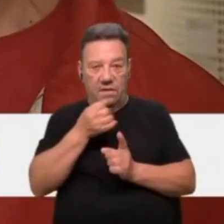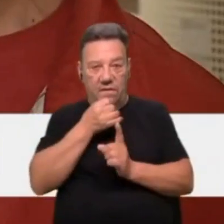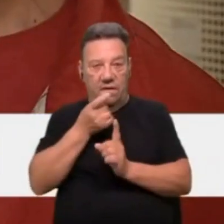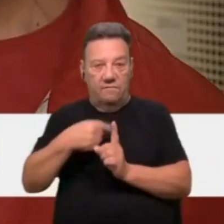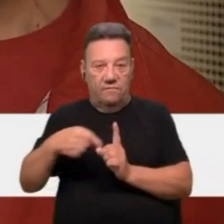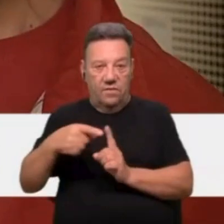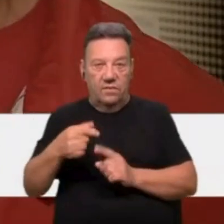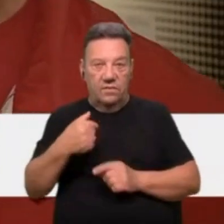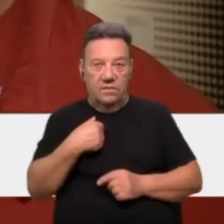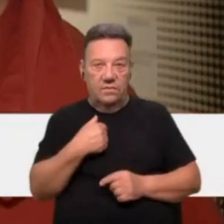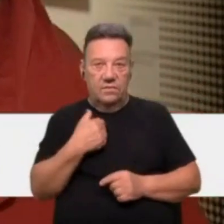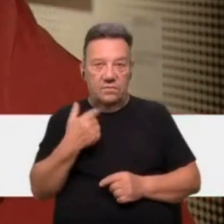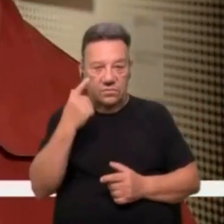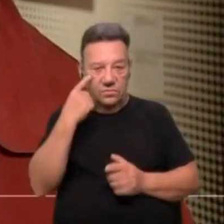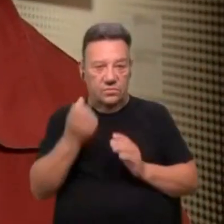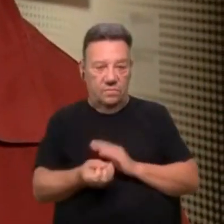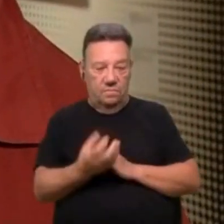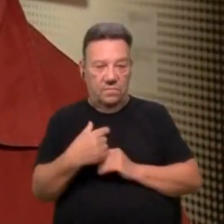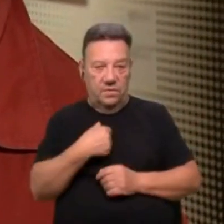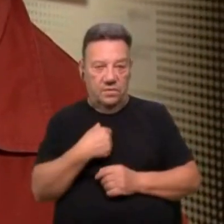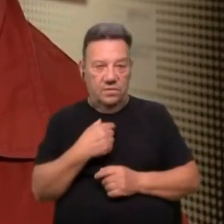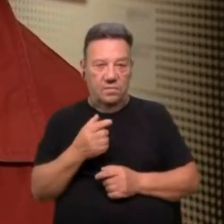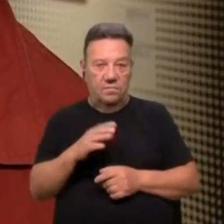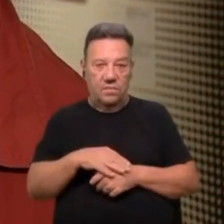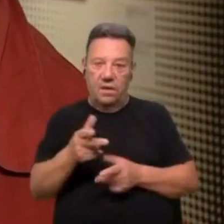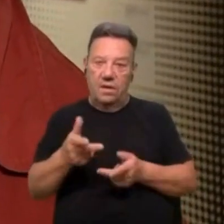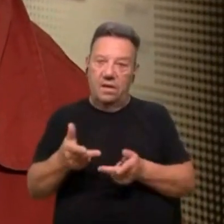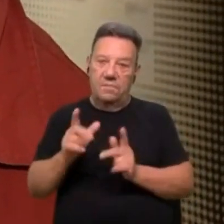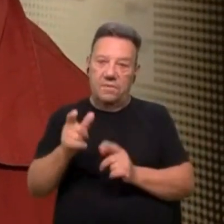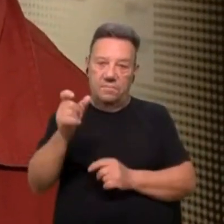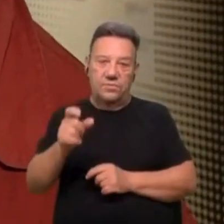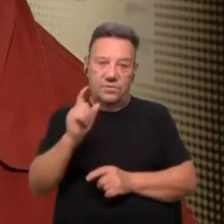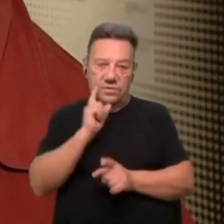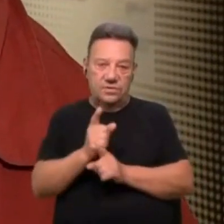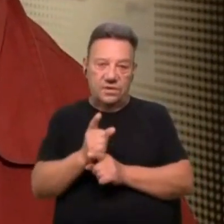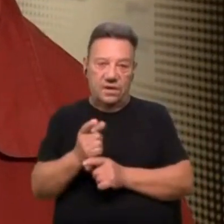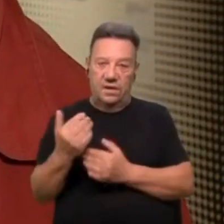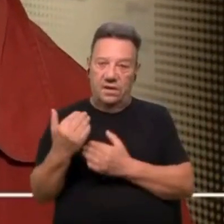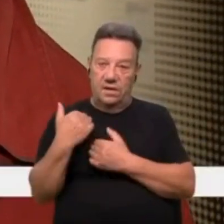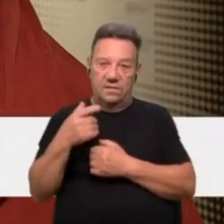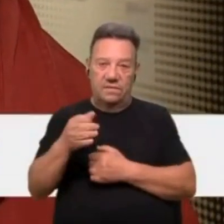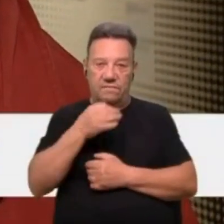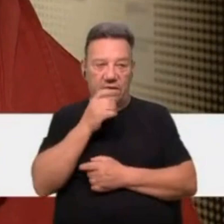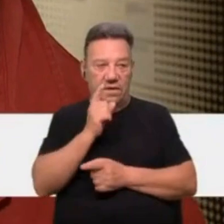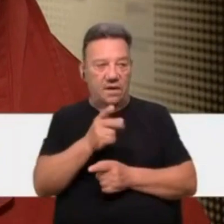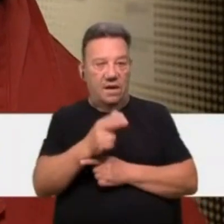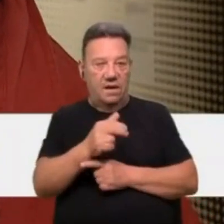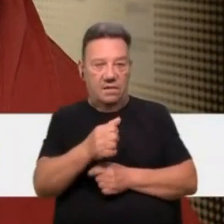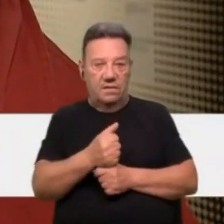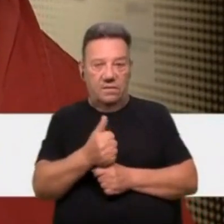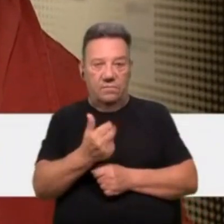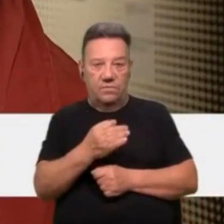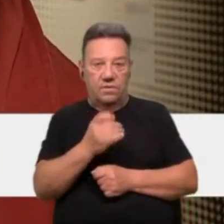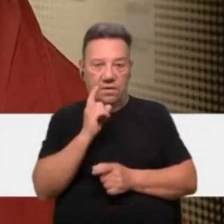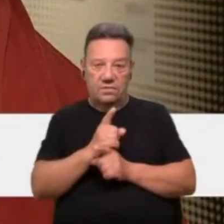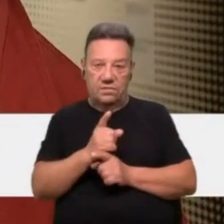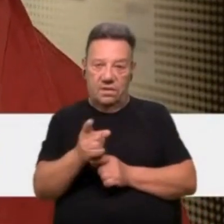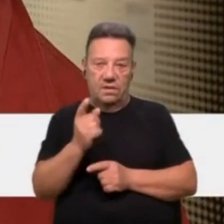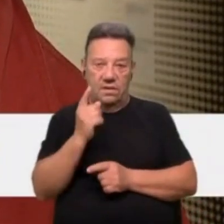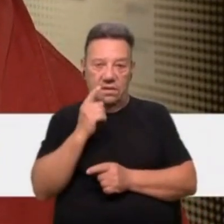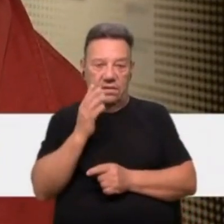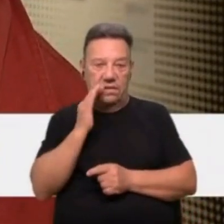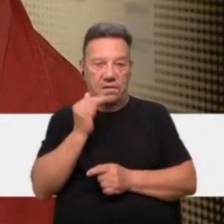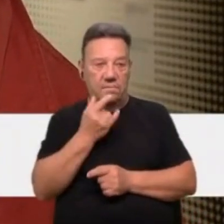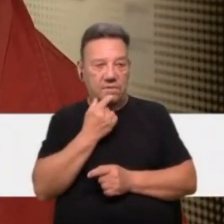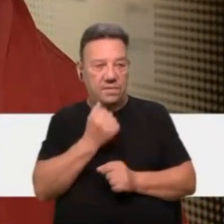volta. Estou surpreendido com a liberdade que a pessoa que está encarregue de nos falar sobre arte bruta nos dá para tentar perceber